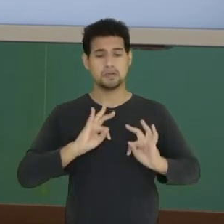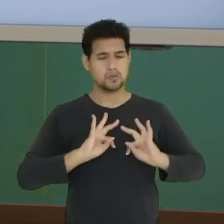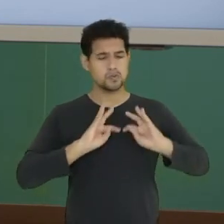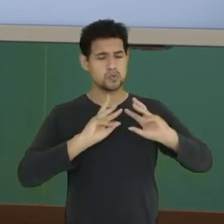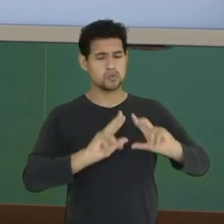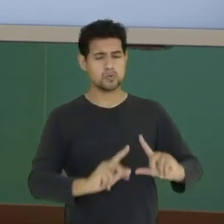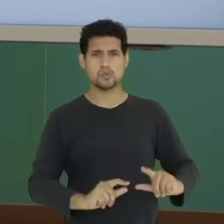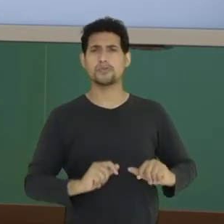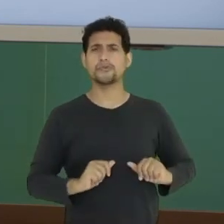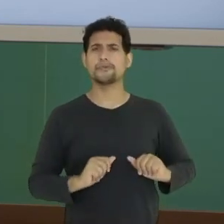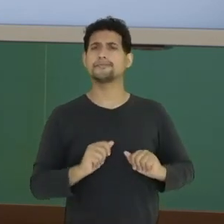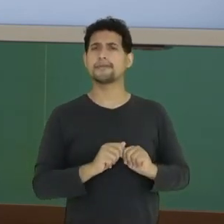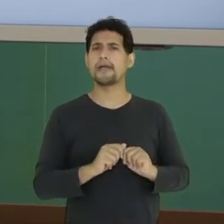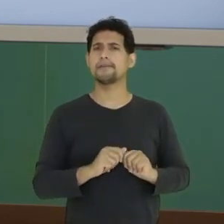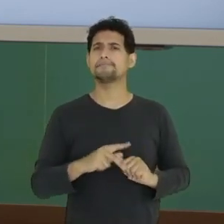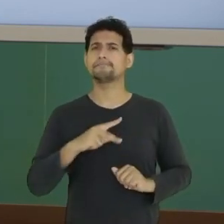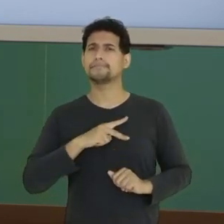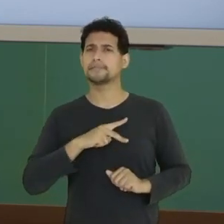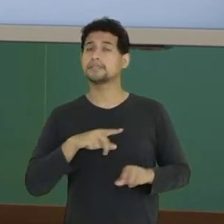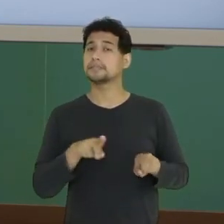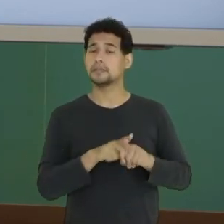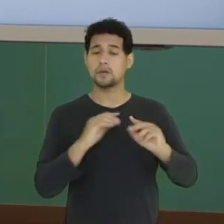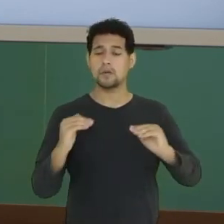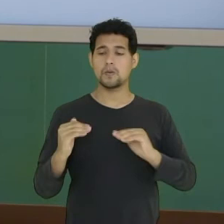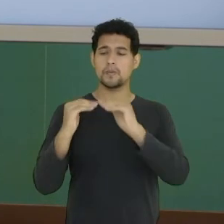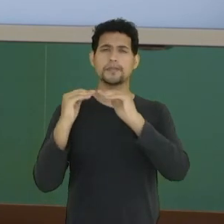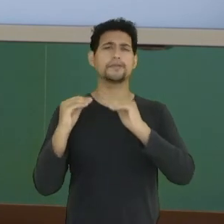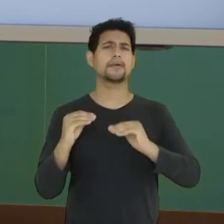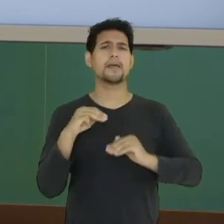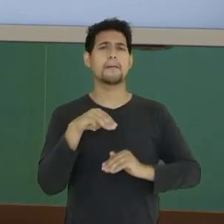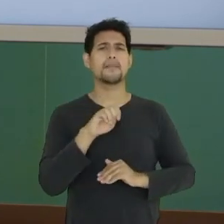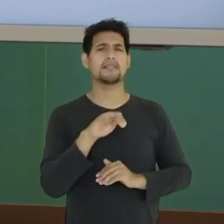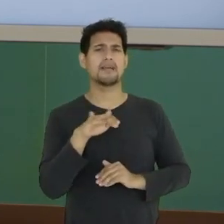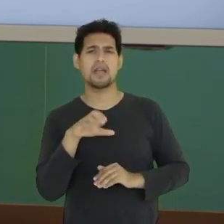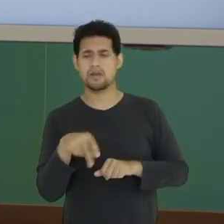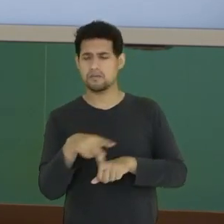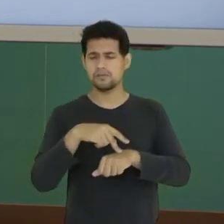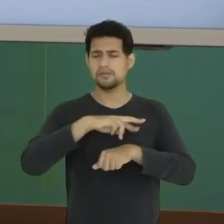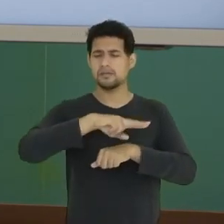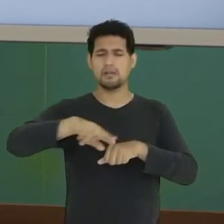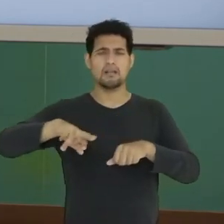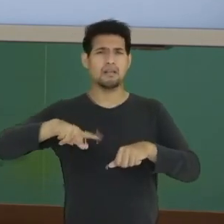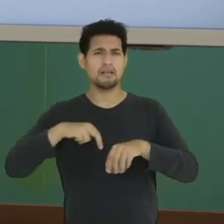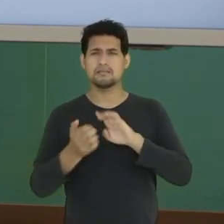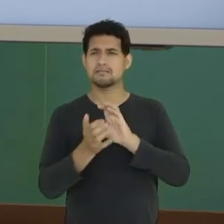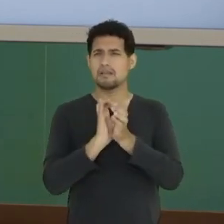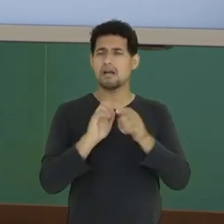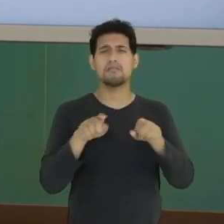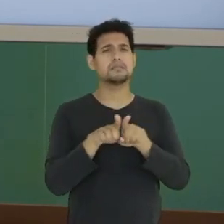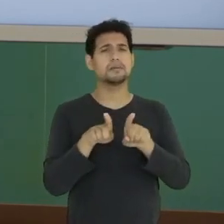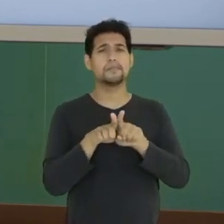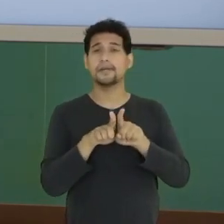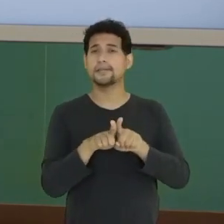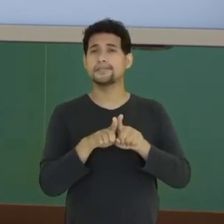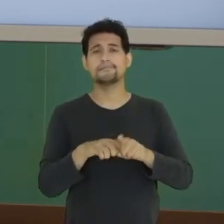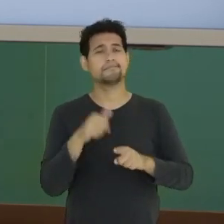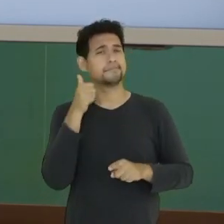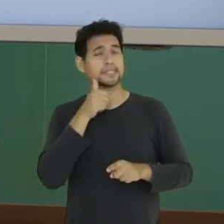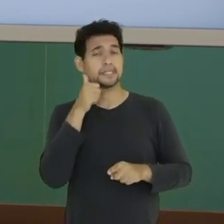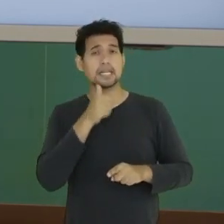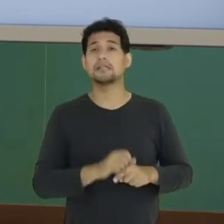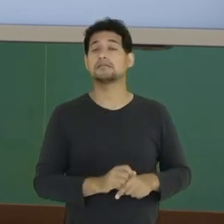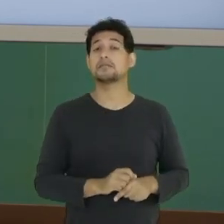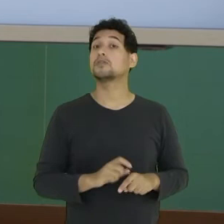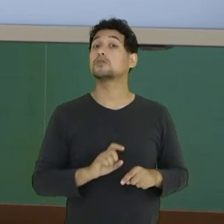que é da ordem privada cabia a metecos, escravos, mulheres, e os cidadãos eram apenas homens maiores